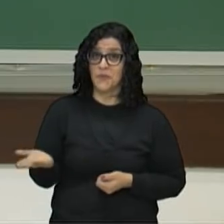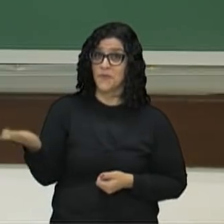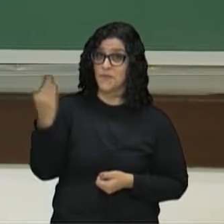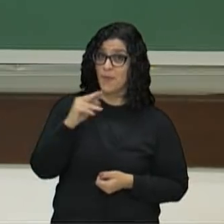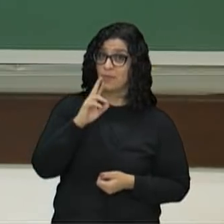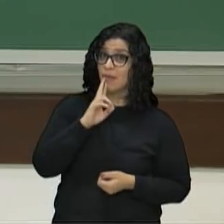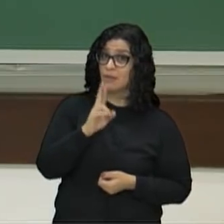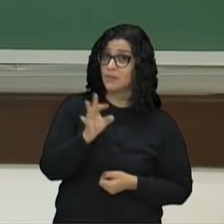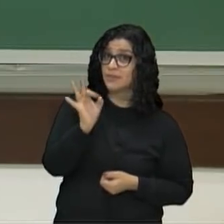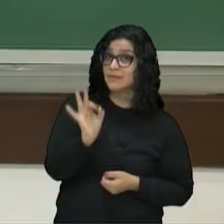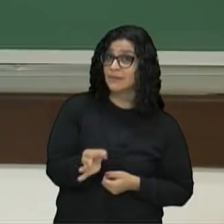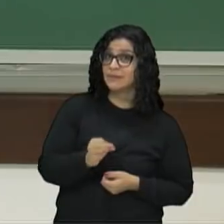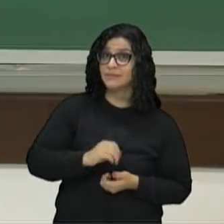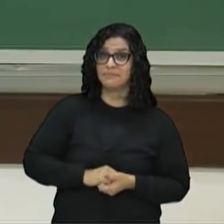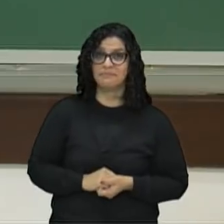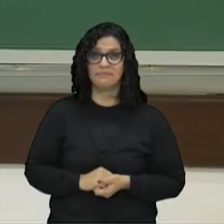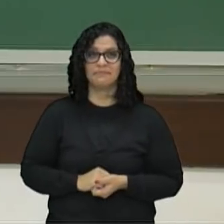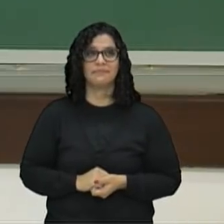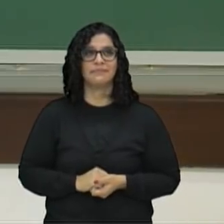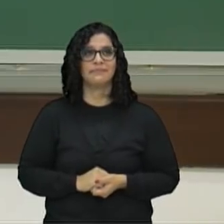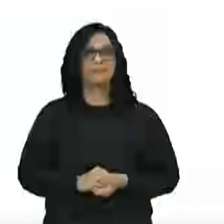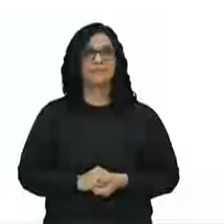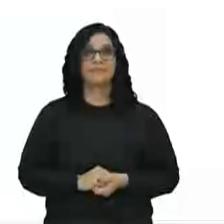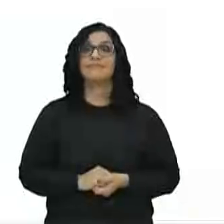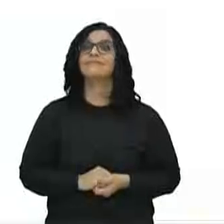Vamos à resposta correta?